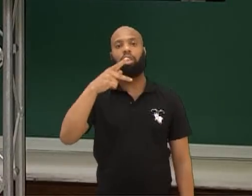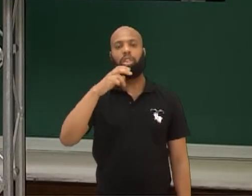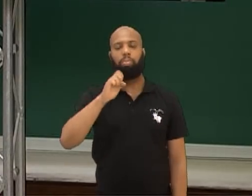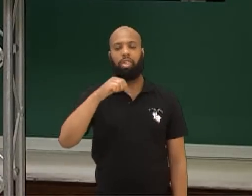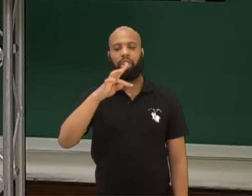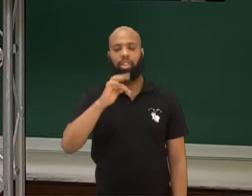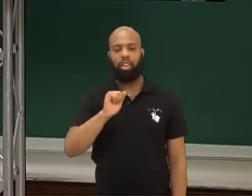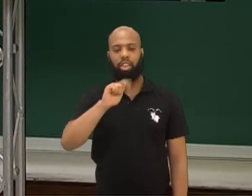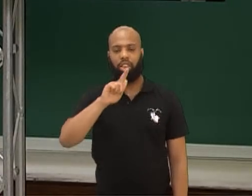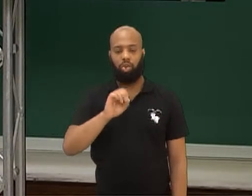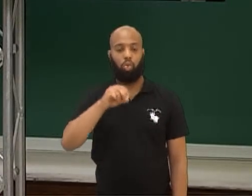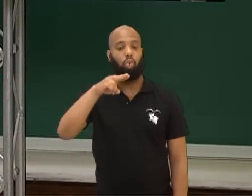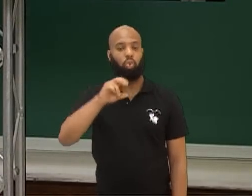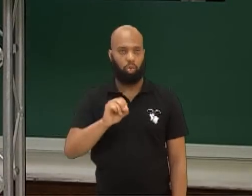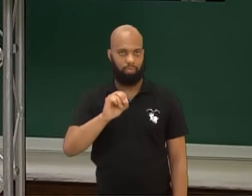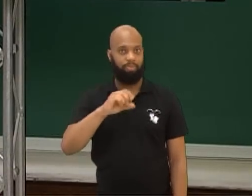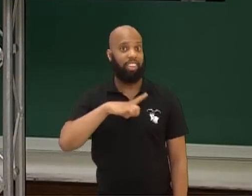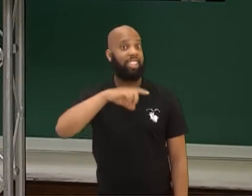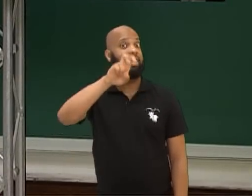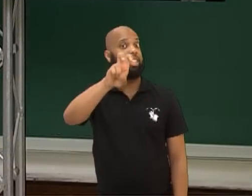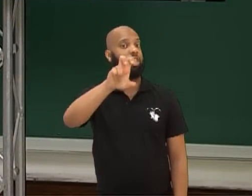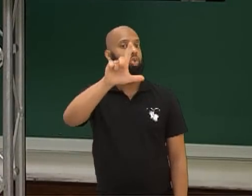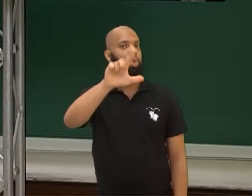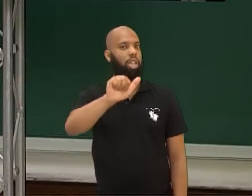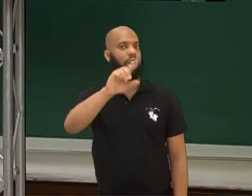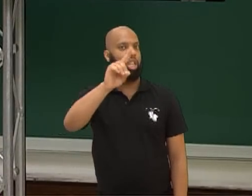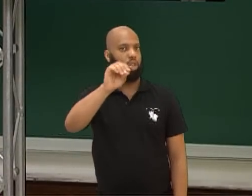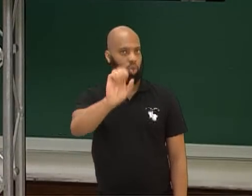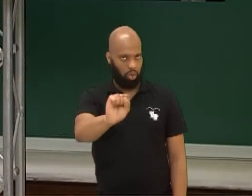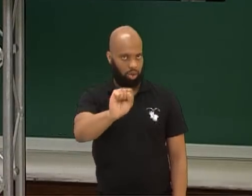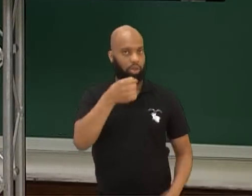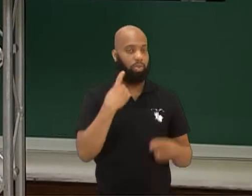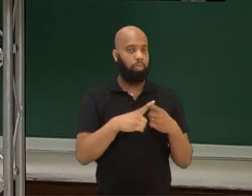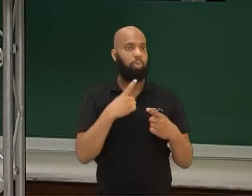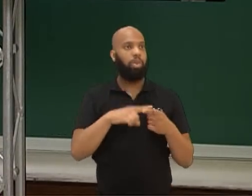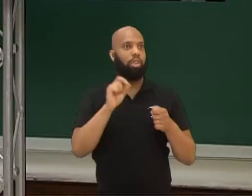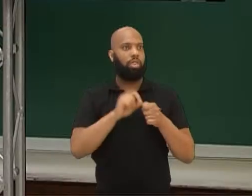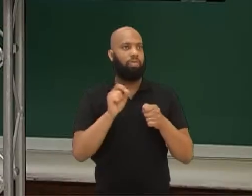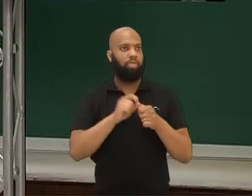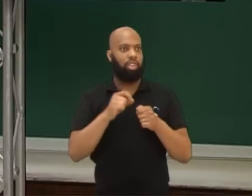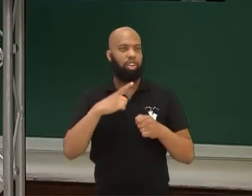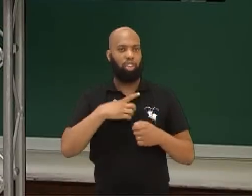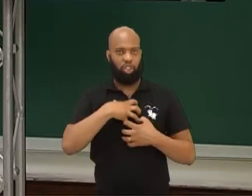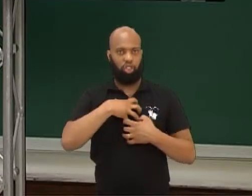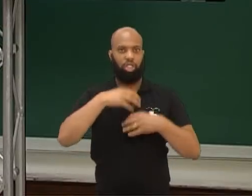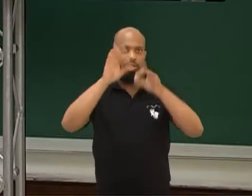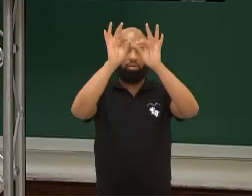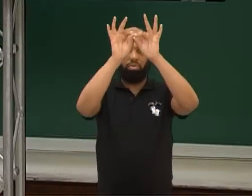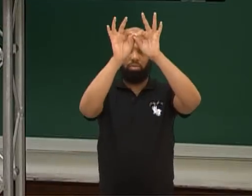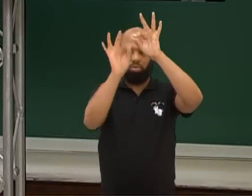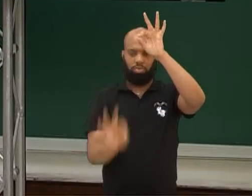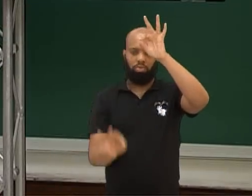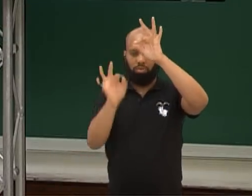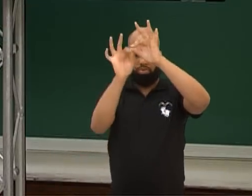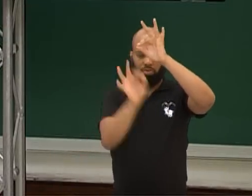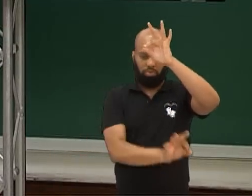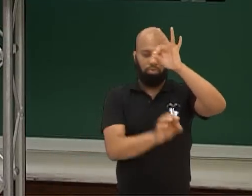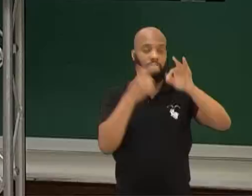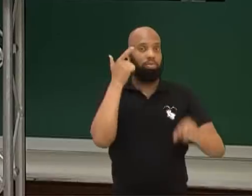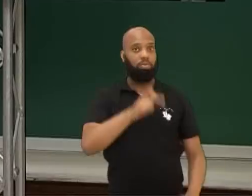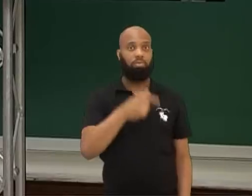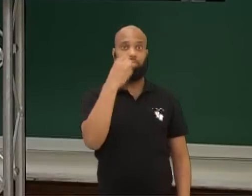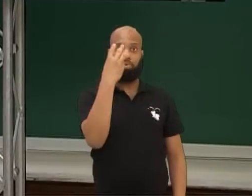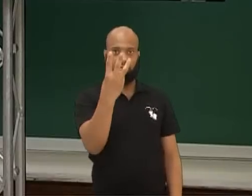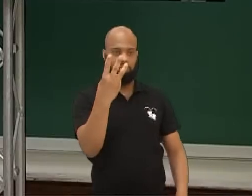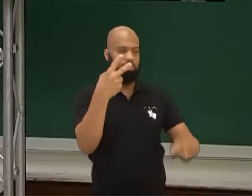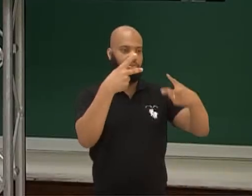um polígono que tem 5 lados. Quando a gente traça as diagonais a partir de um vértice, eu obtenho